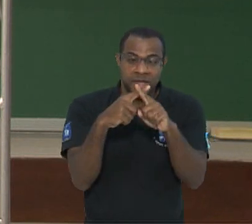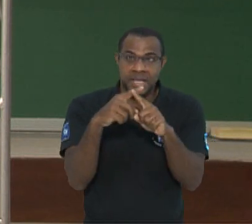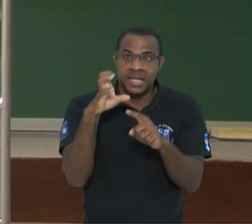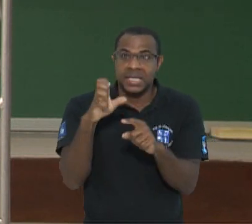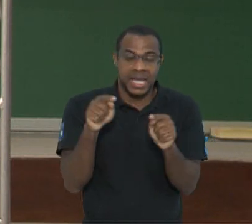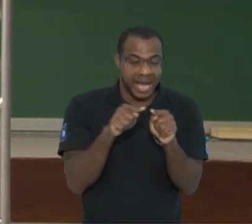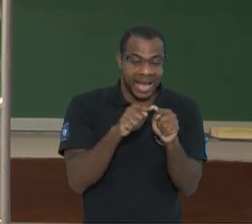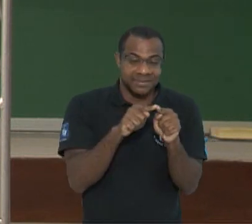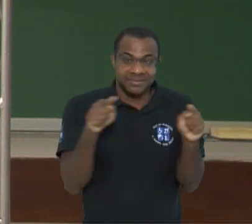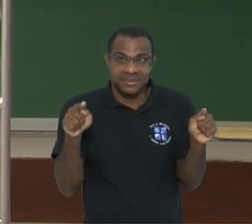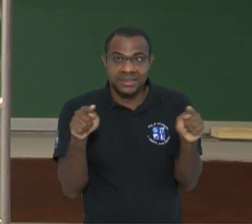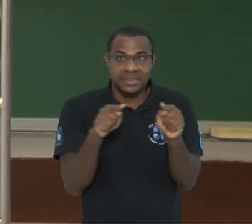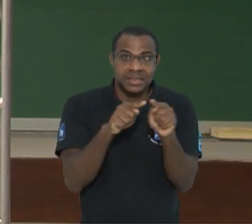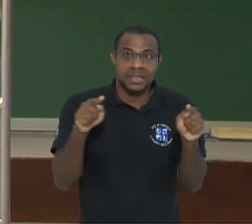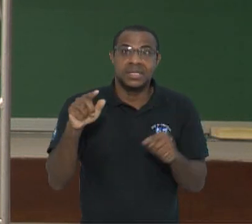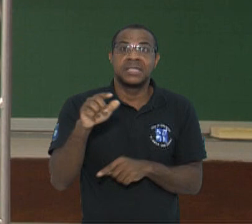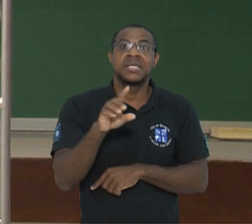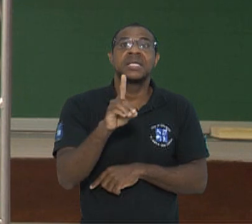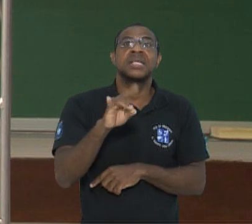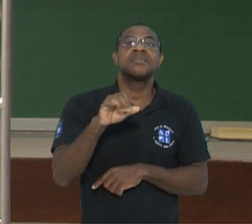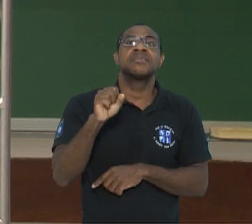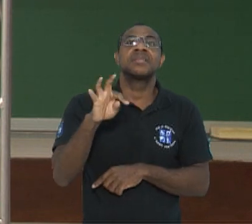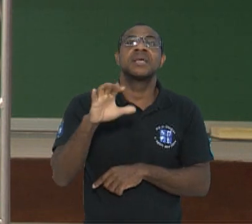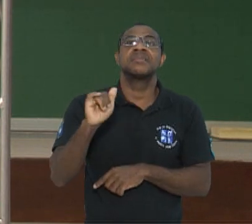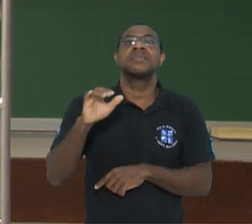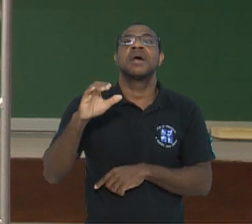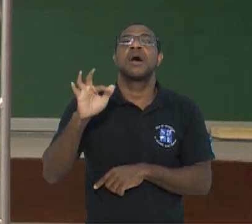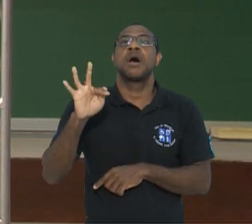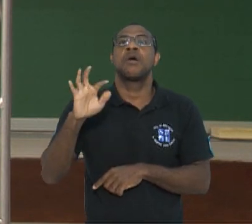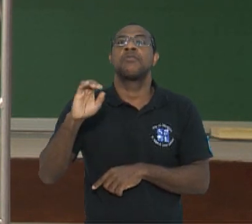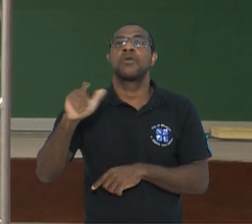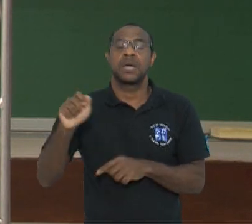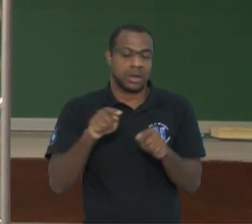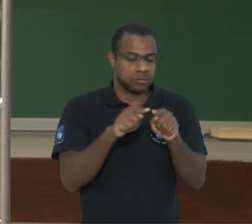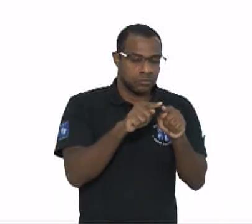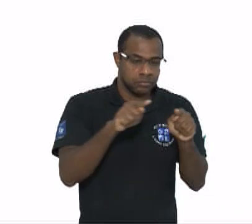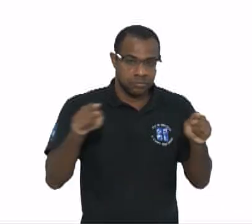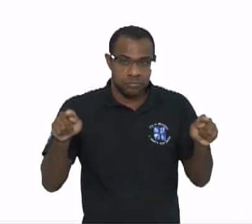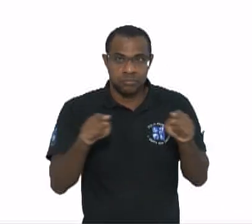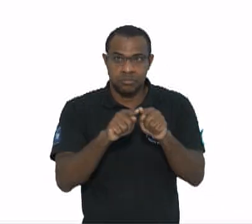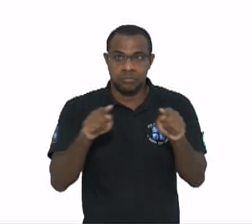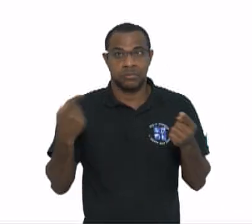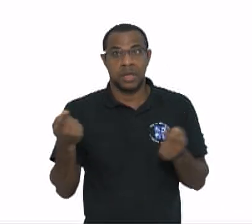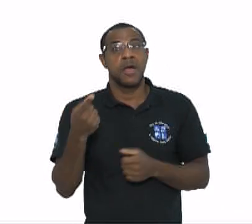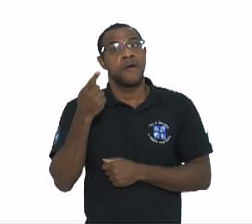exercício no seu caderno, como eu disse, e daqui a pouquinho a gente volta para verificar o resultado.